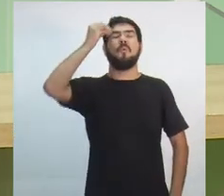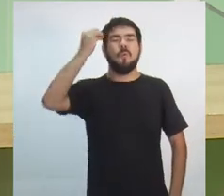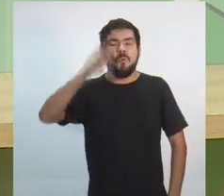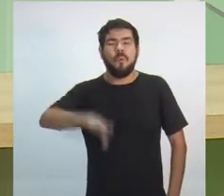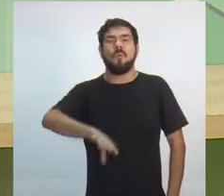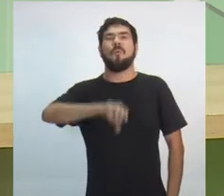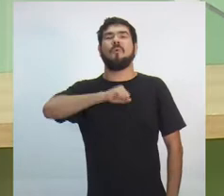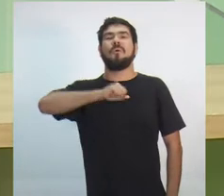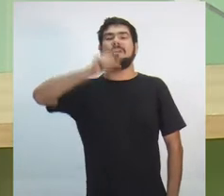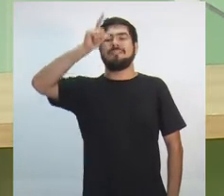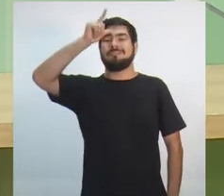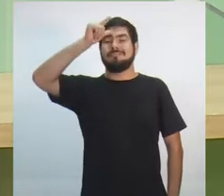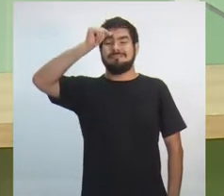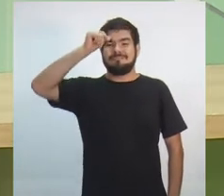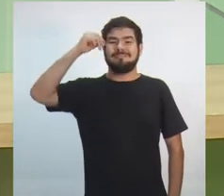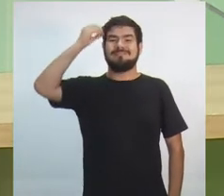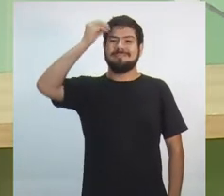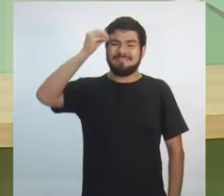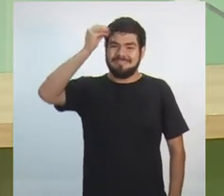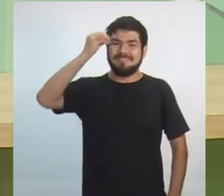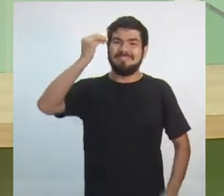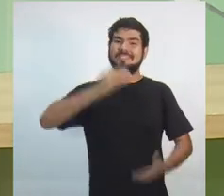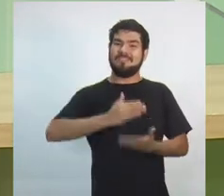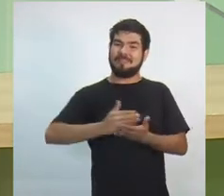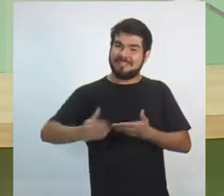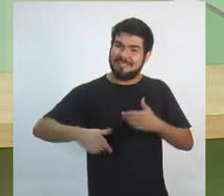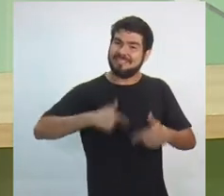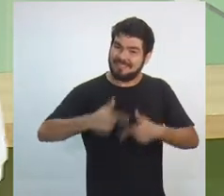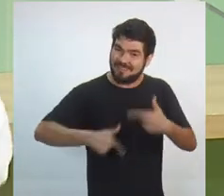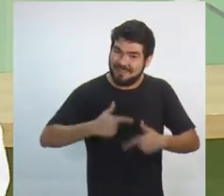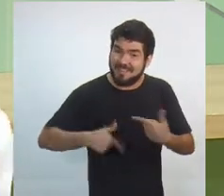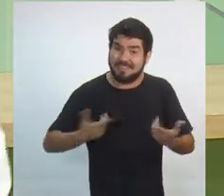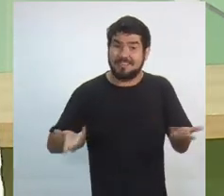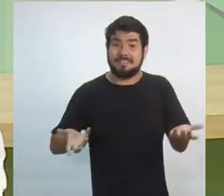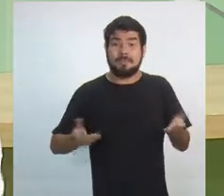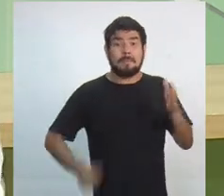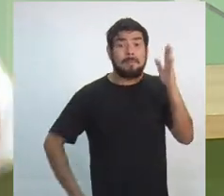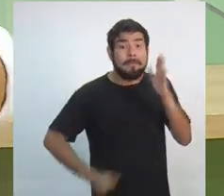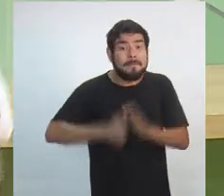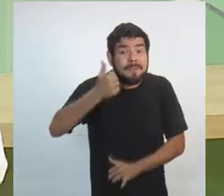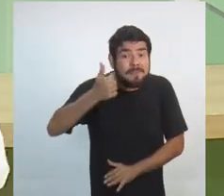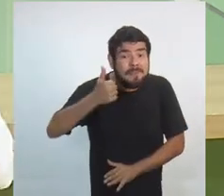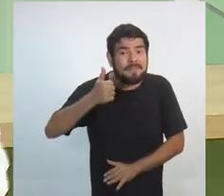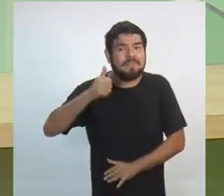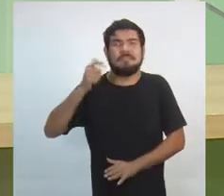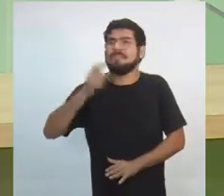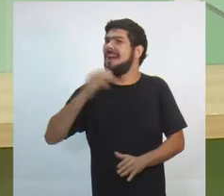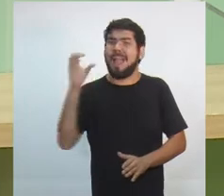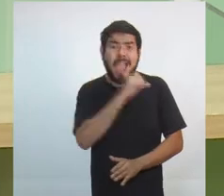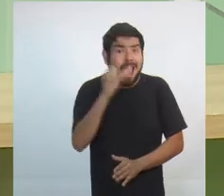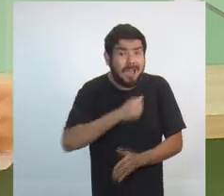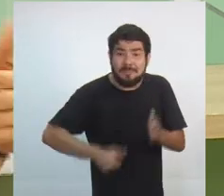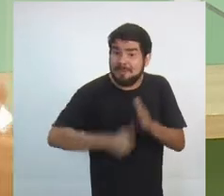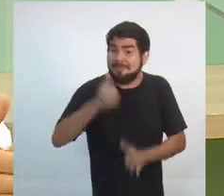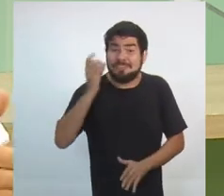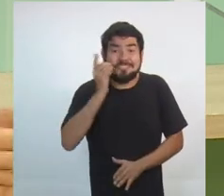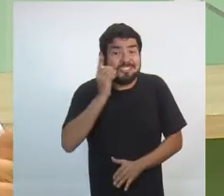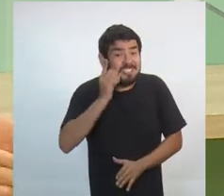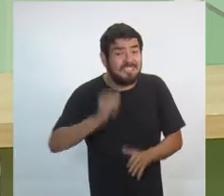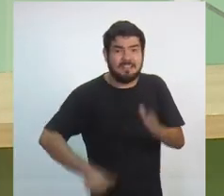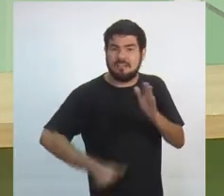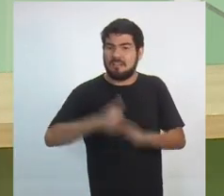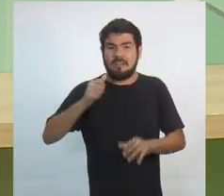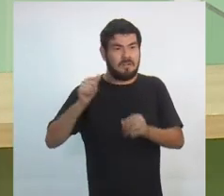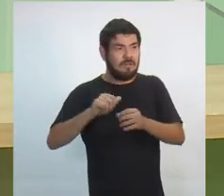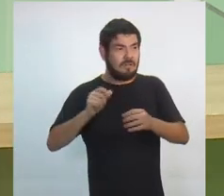uma possibilidade de colocação no mercado de trabalho. Portanto, primeiramente, já nos primeiros dias de governo, destinar parte dos